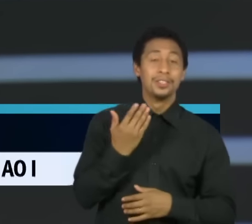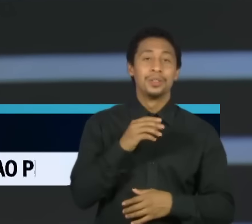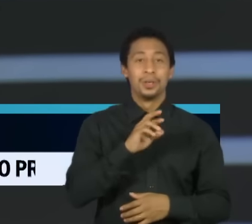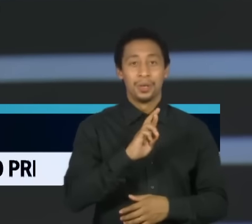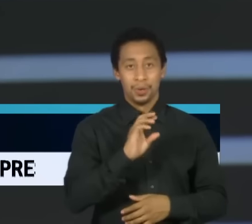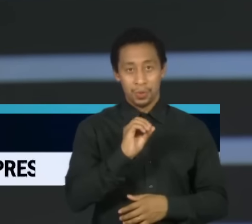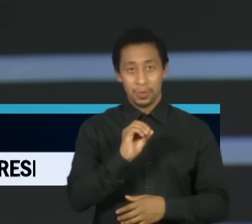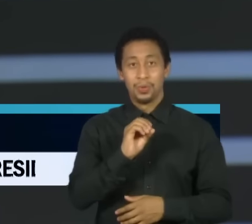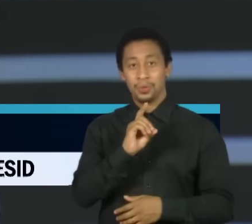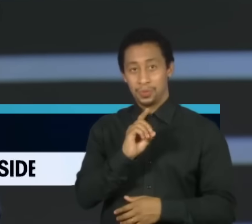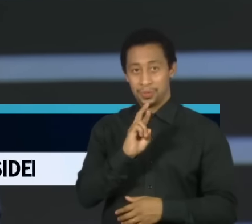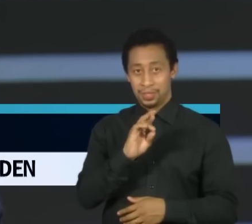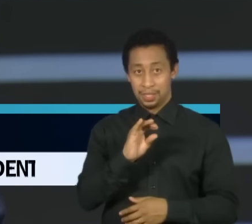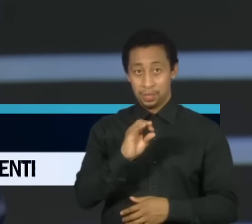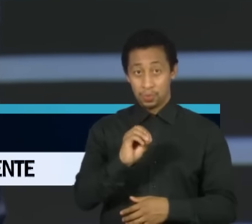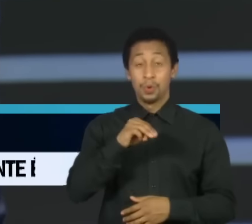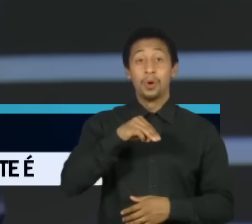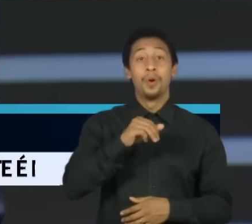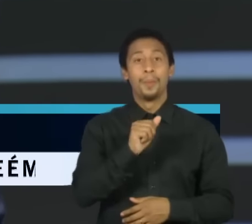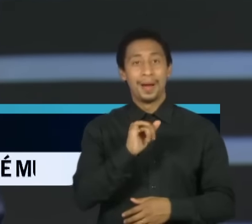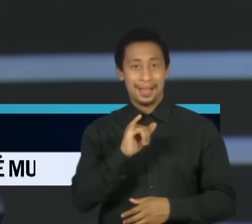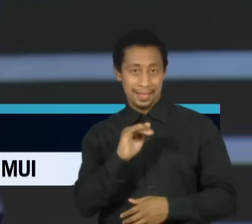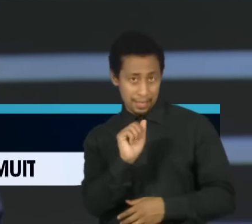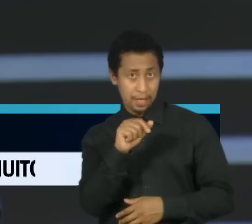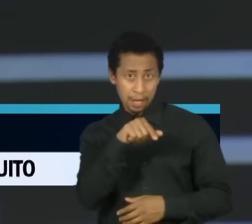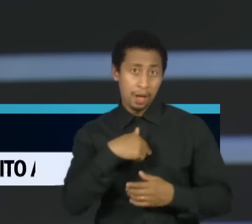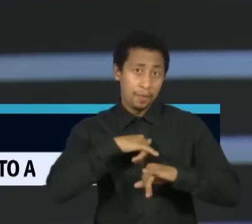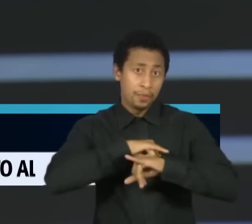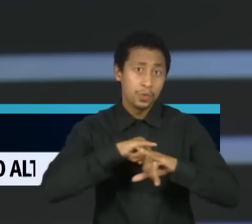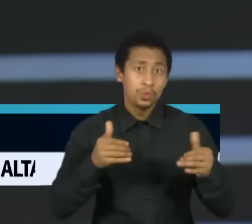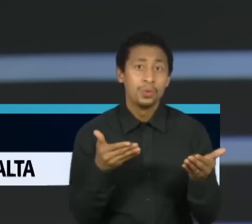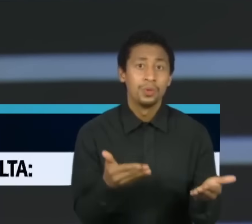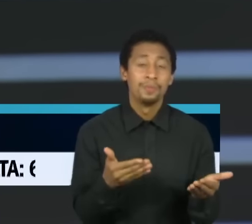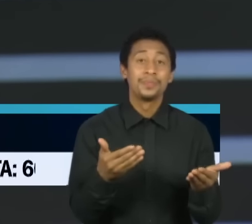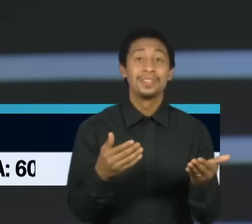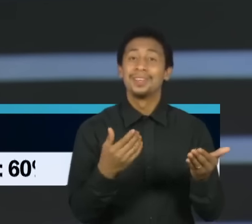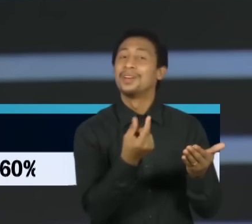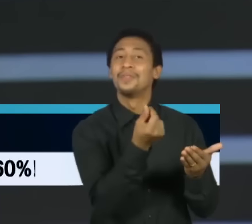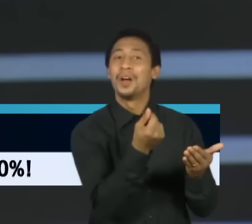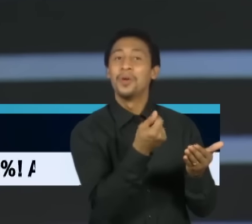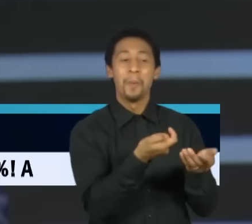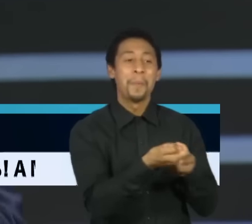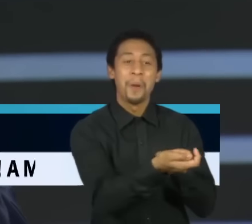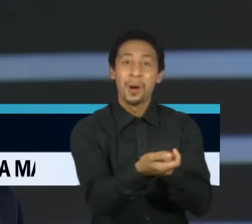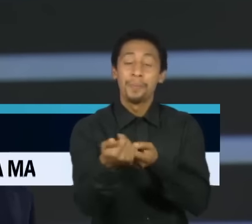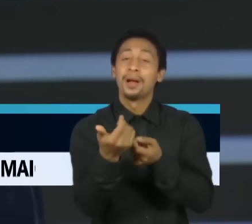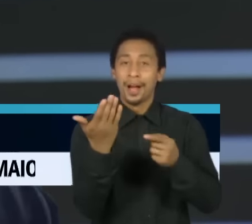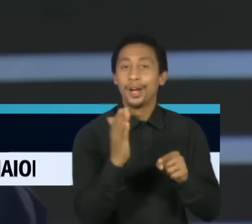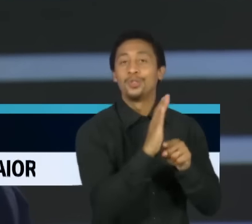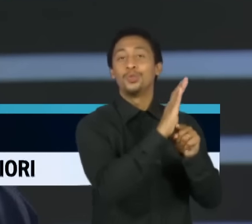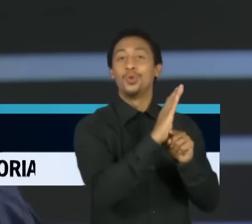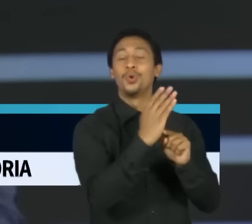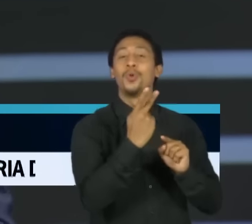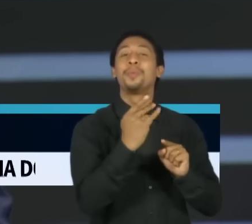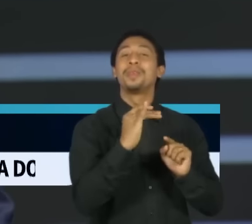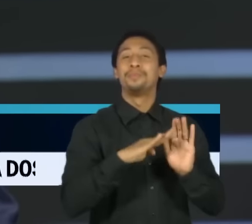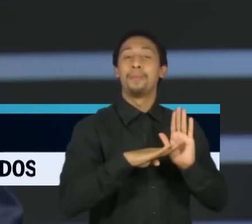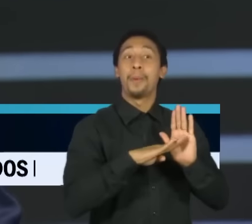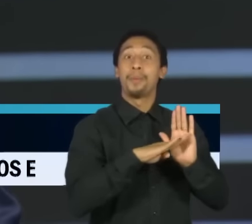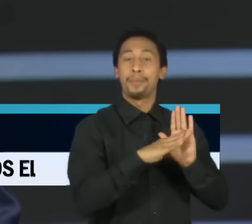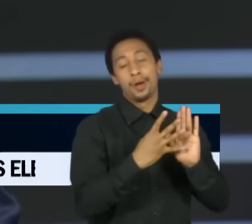razão fundamental, que não se cumpriu a previsão do FMI de menos 9 e sendo menos 4,1, porque graças a manter ainda a